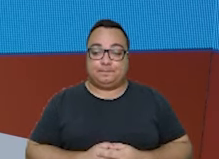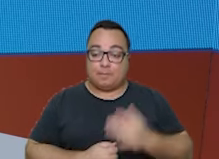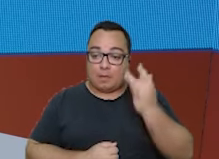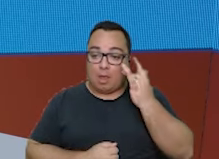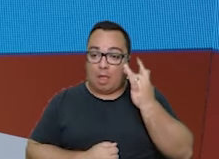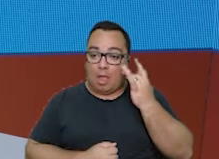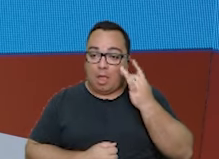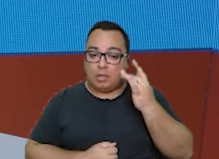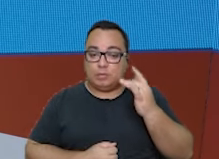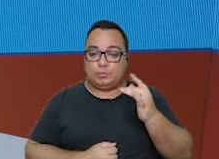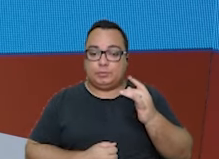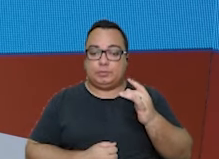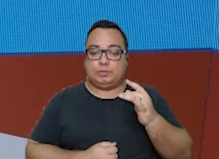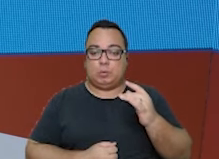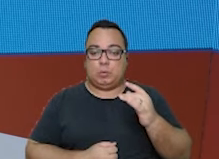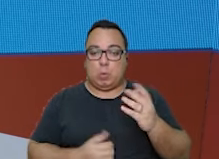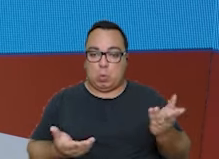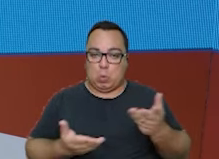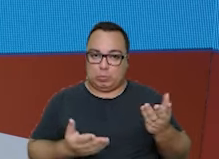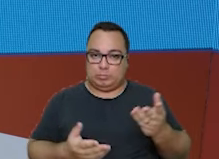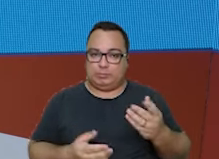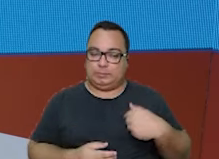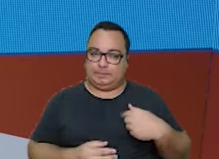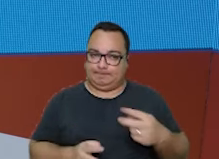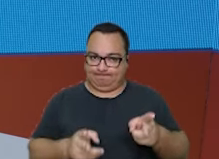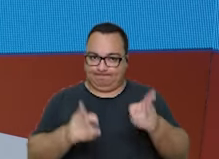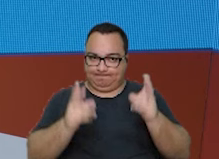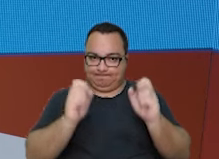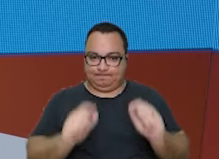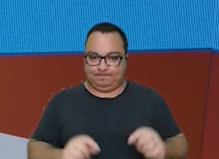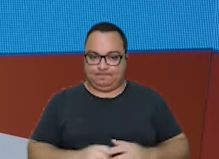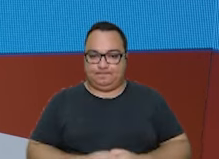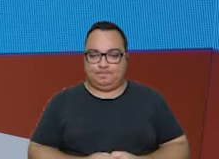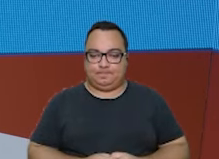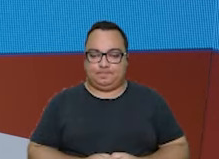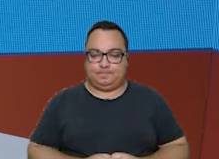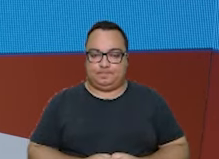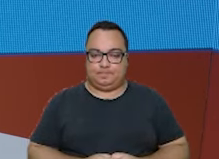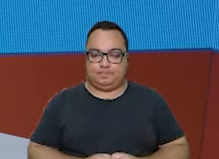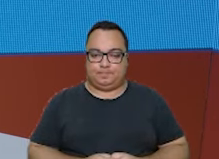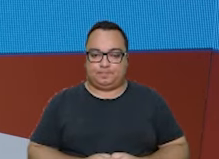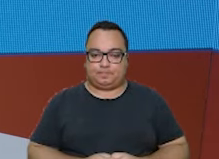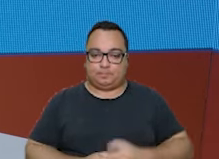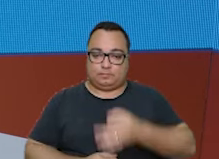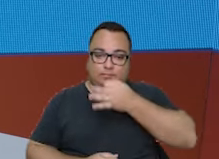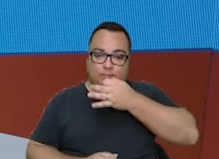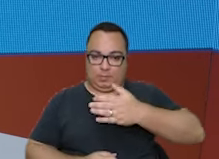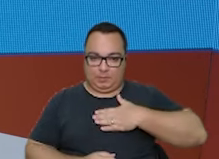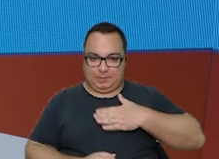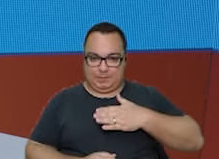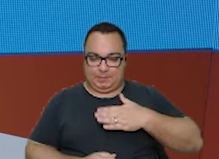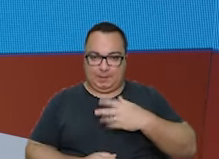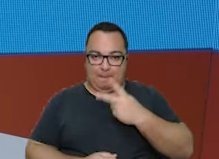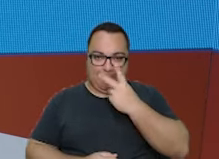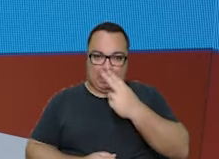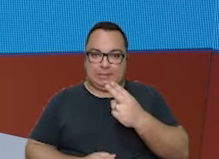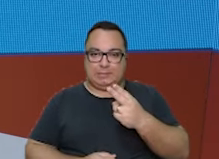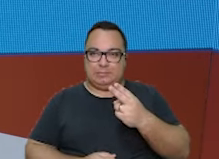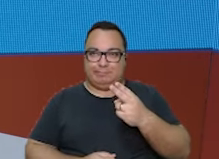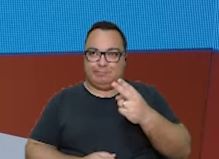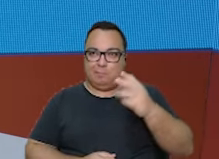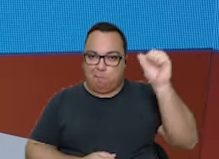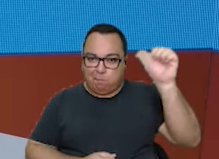que o que pega hoje em dia que é é o na minha visão o quase o mal da humanidade